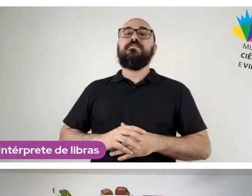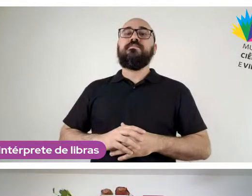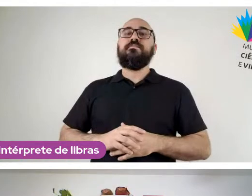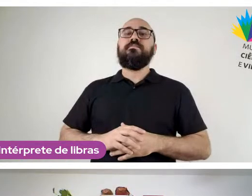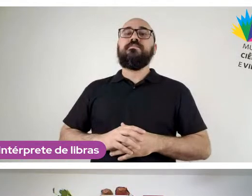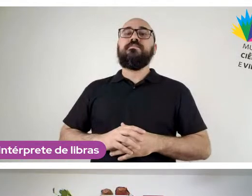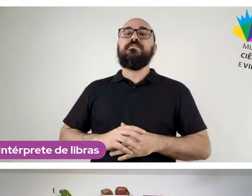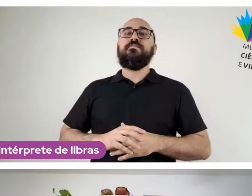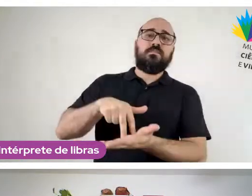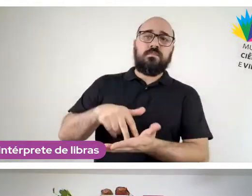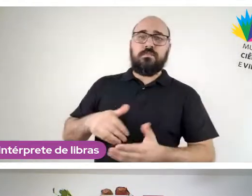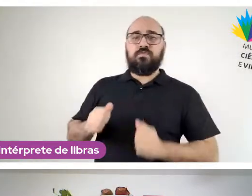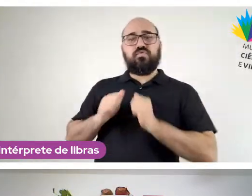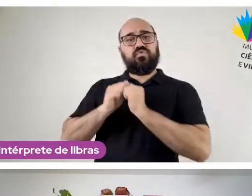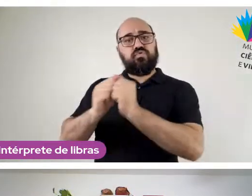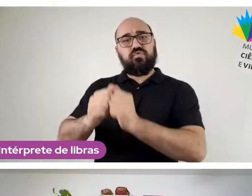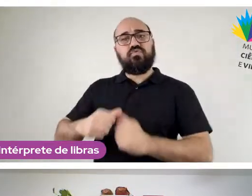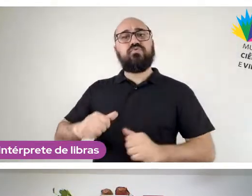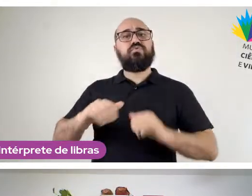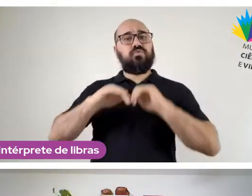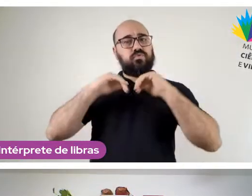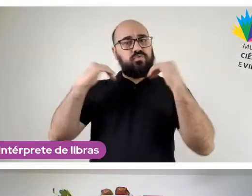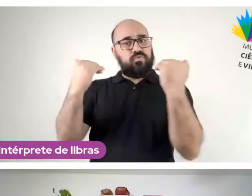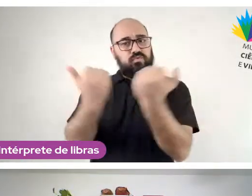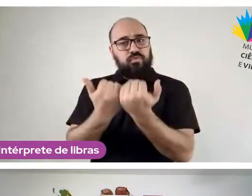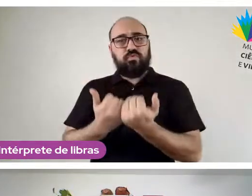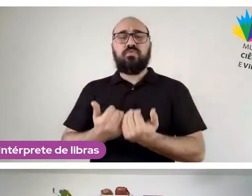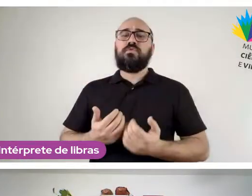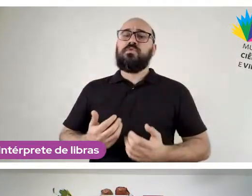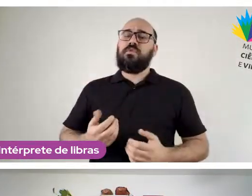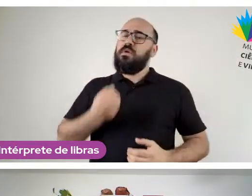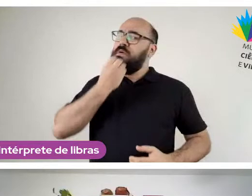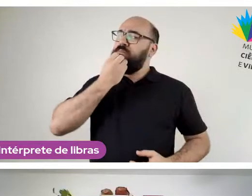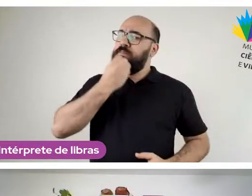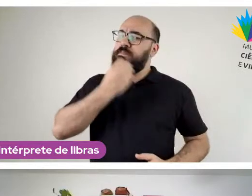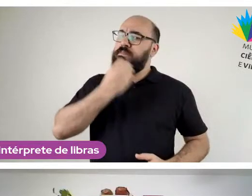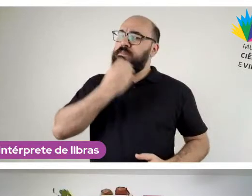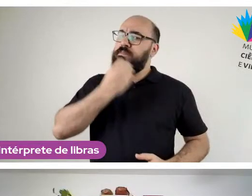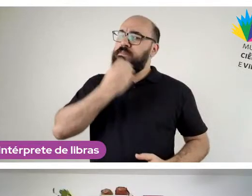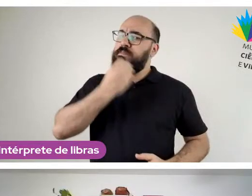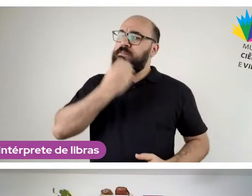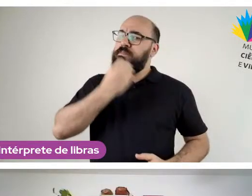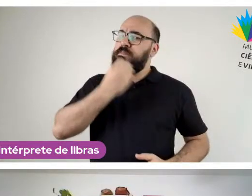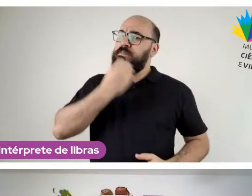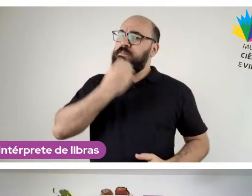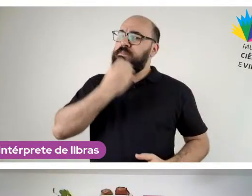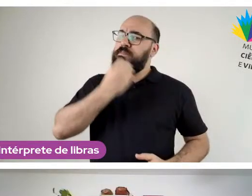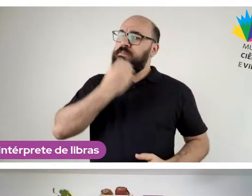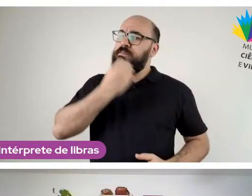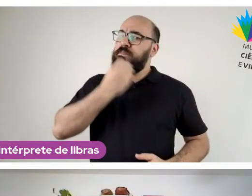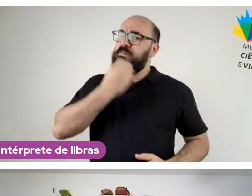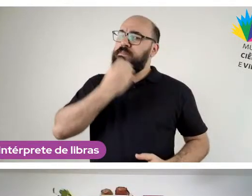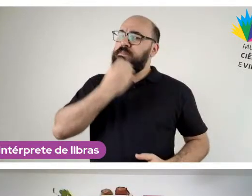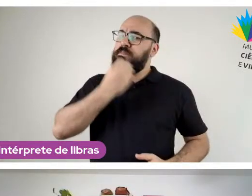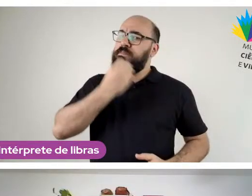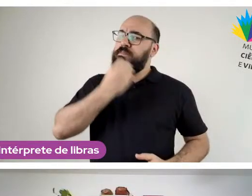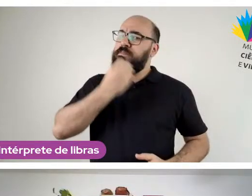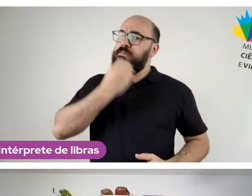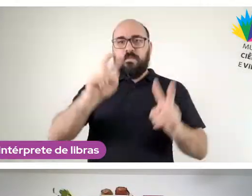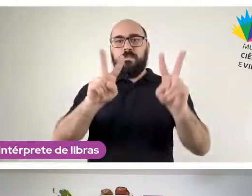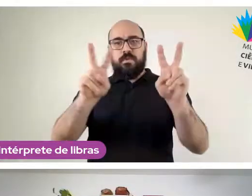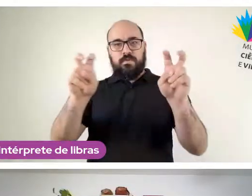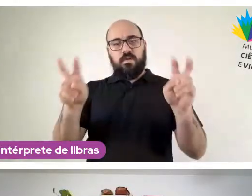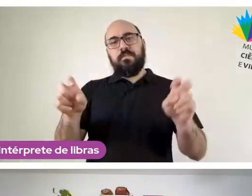evento, extremamente importante. No momento em que se fala tanto sobre várias situações